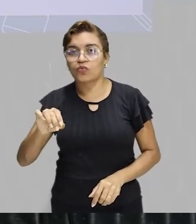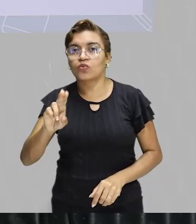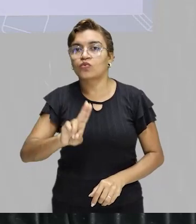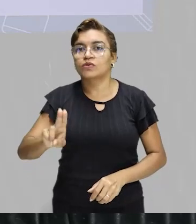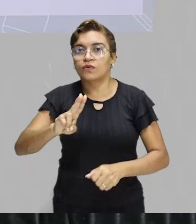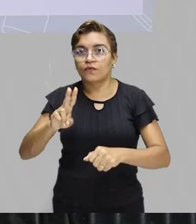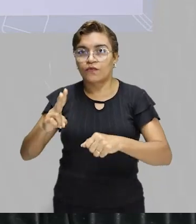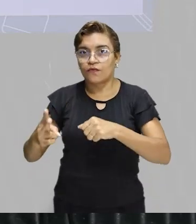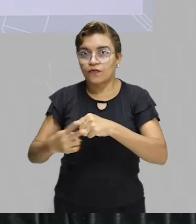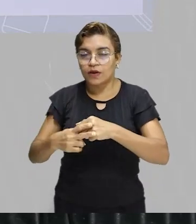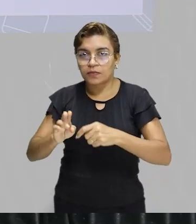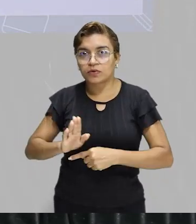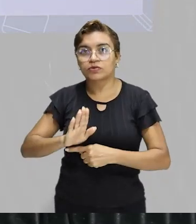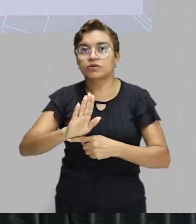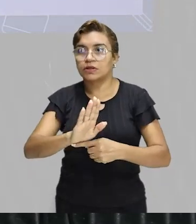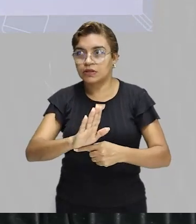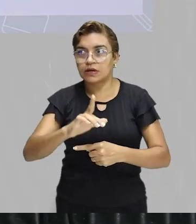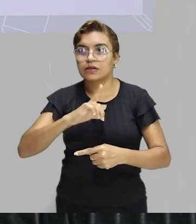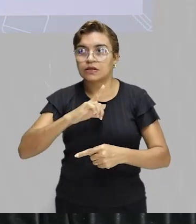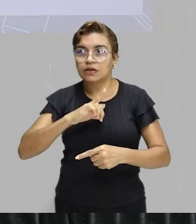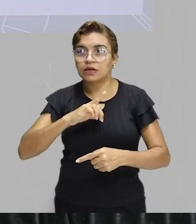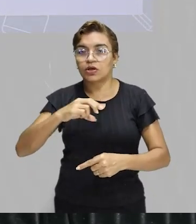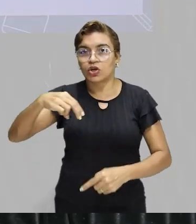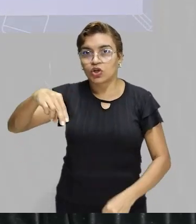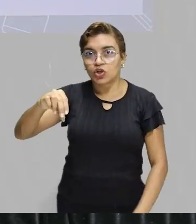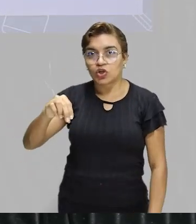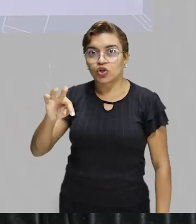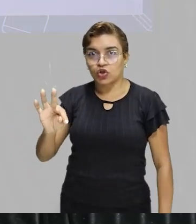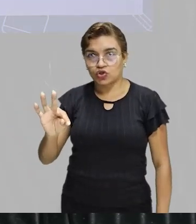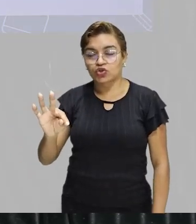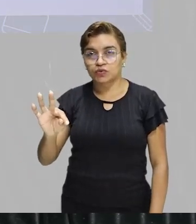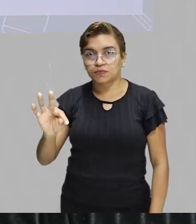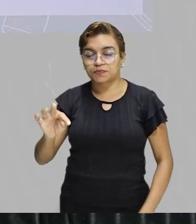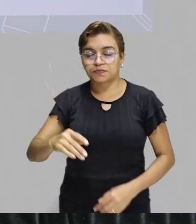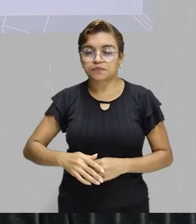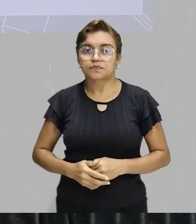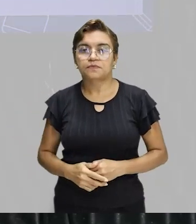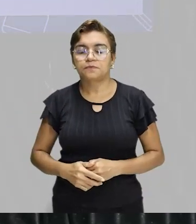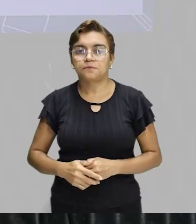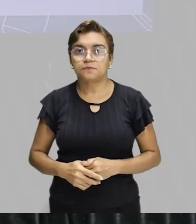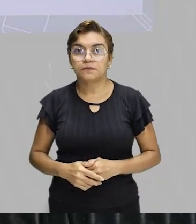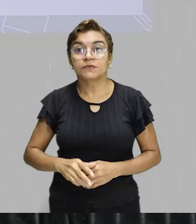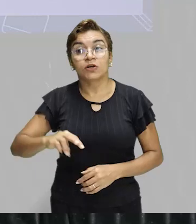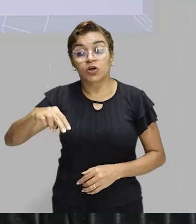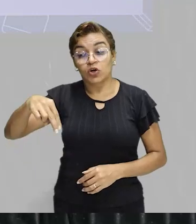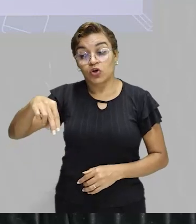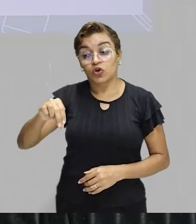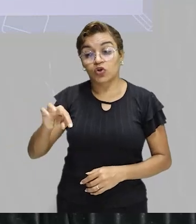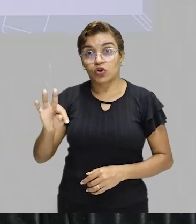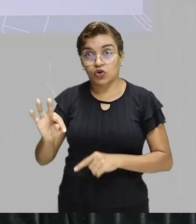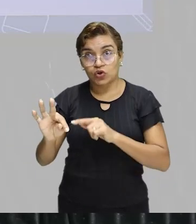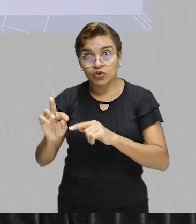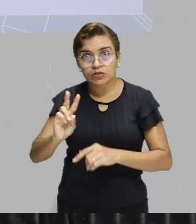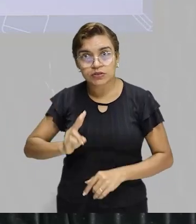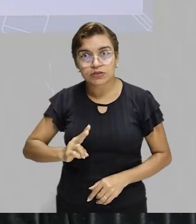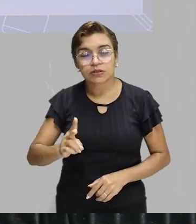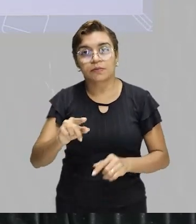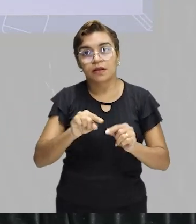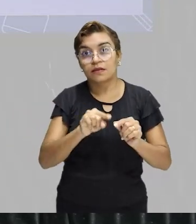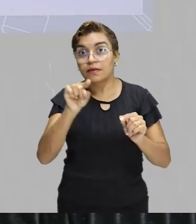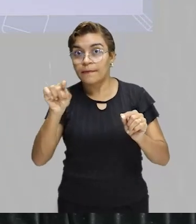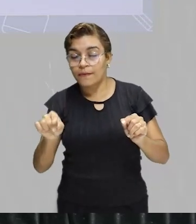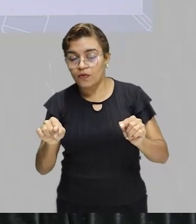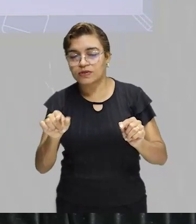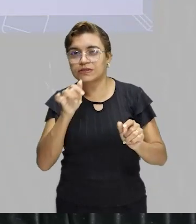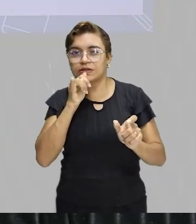auxiliar mais essa partícula de negação not. Ele sempre vem depois para você poder fazer as contrações,